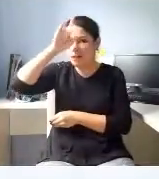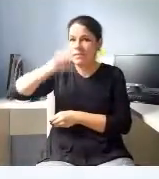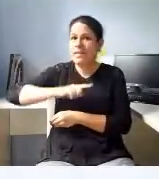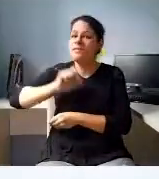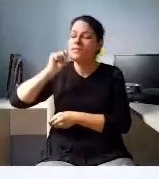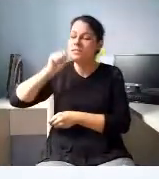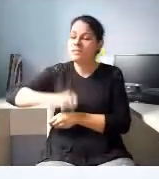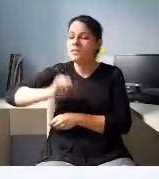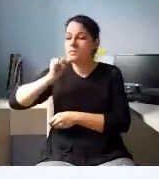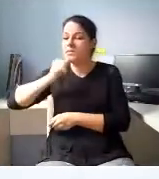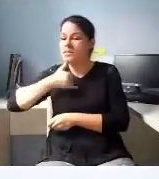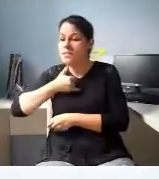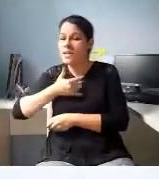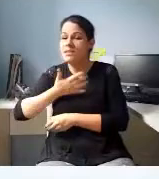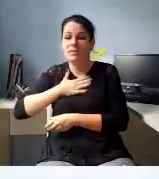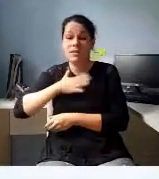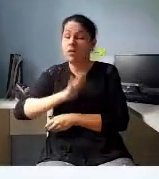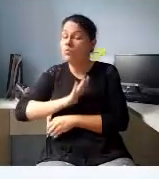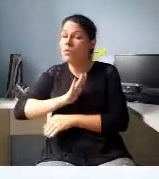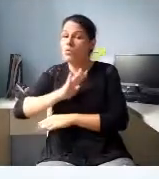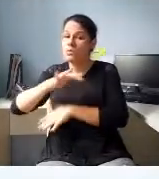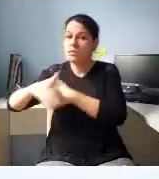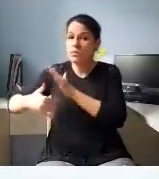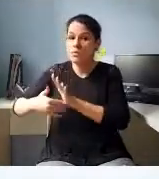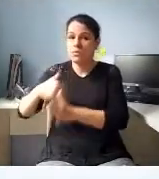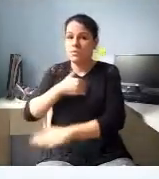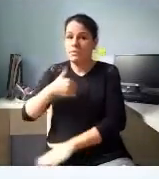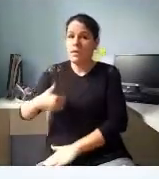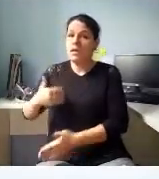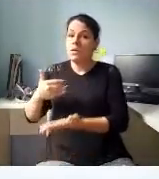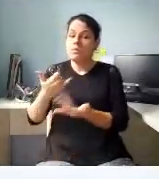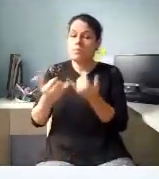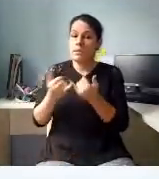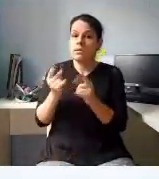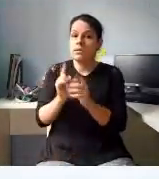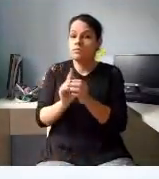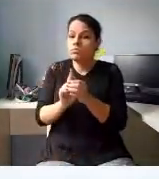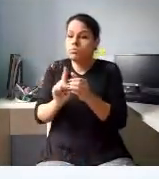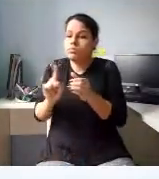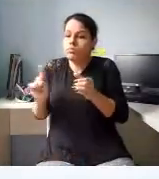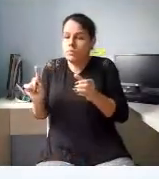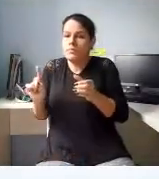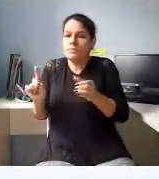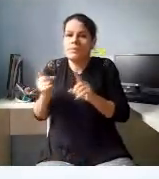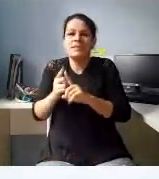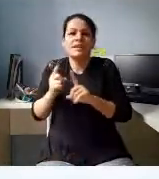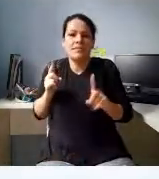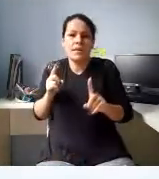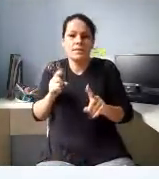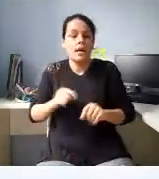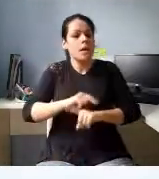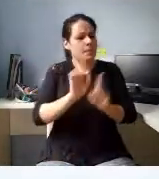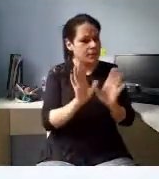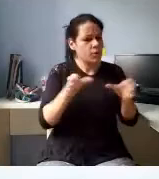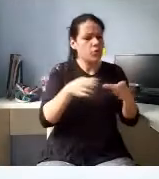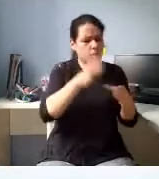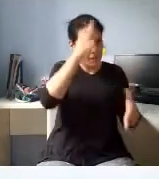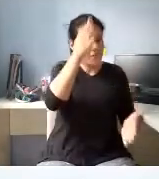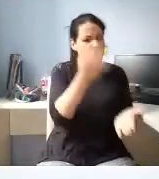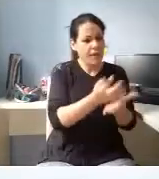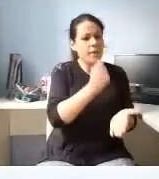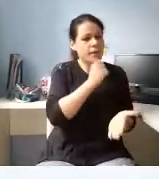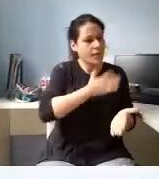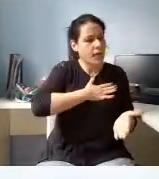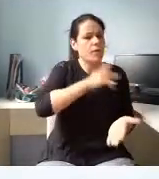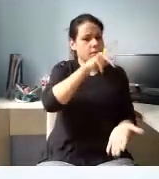com o presidente, então isso já há um descolamento de um grupo, ele continua com um grupo fiel a ele, né? Mas